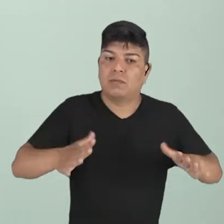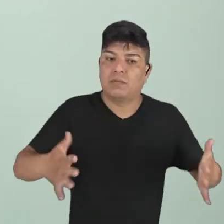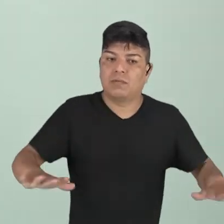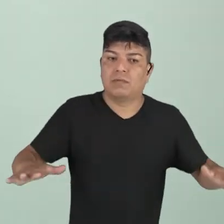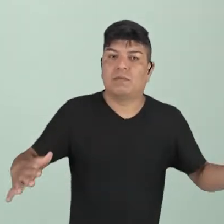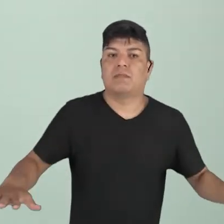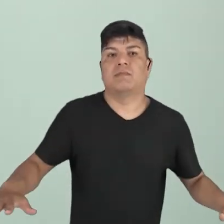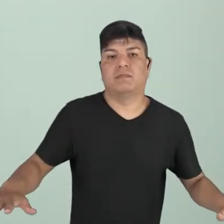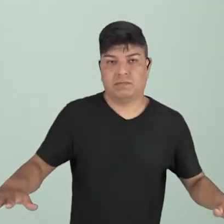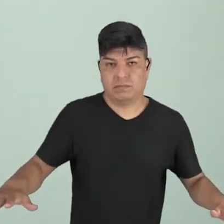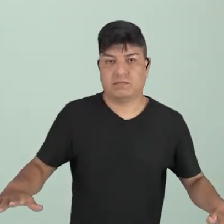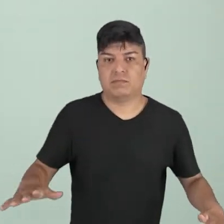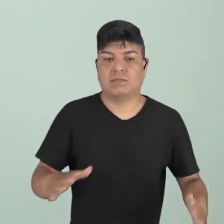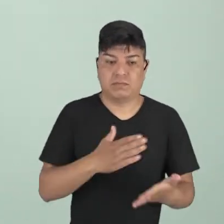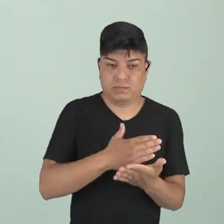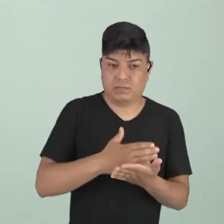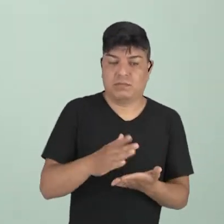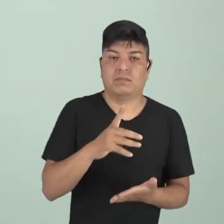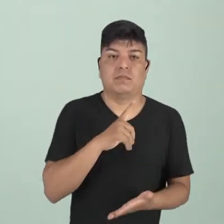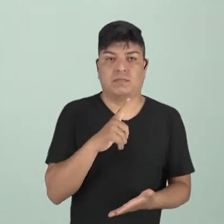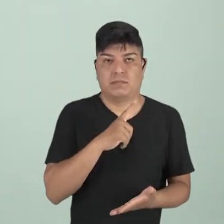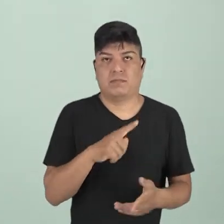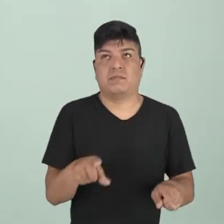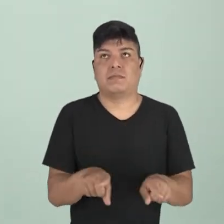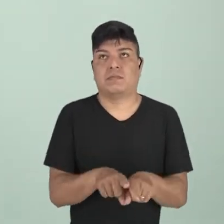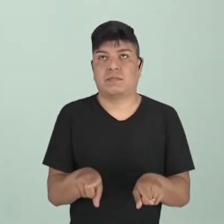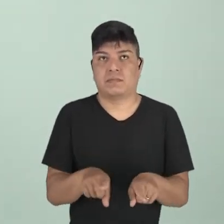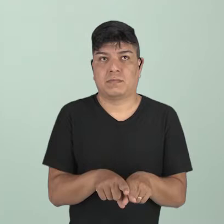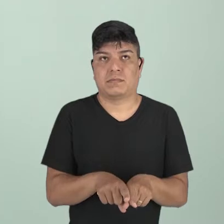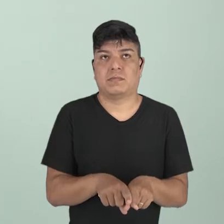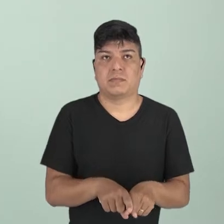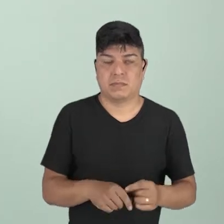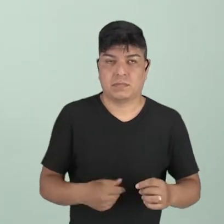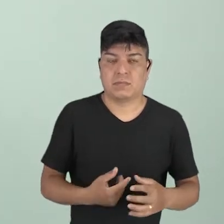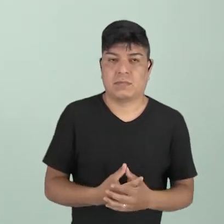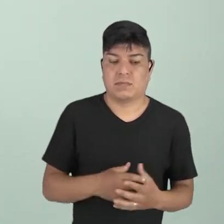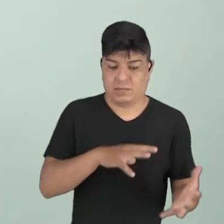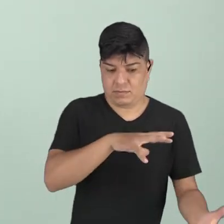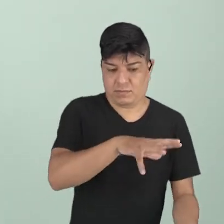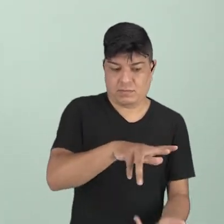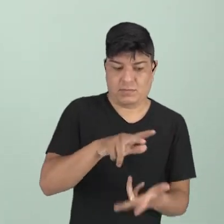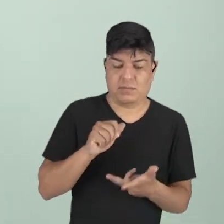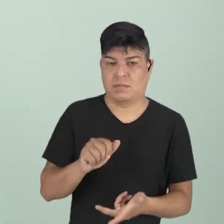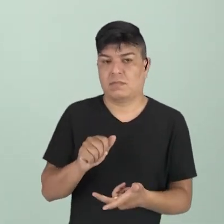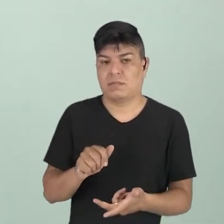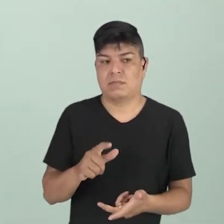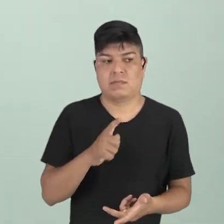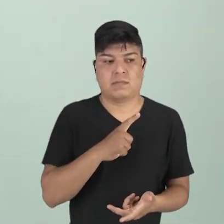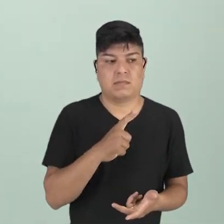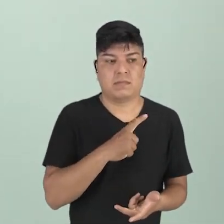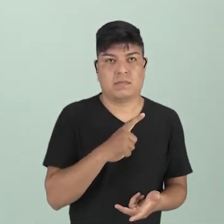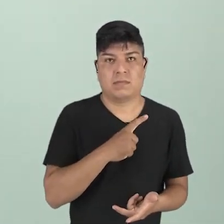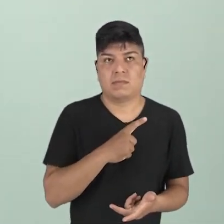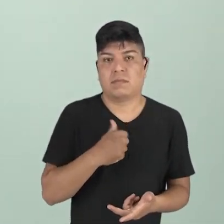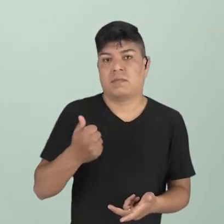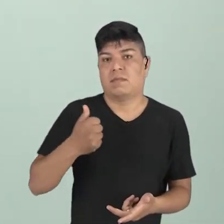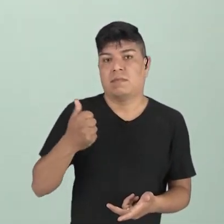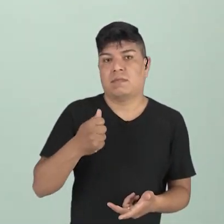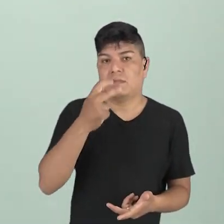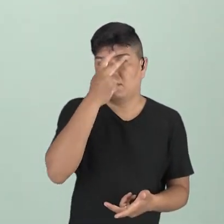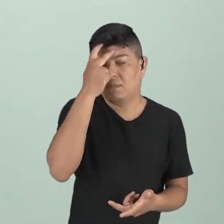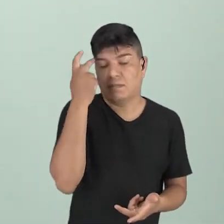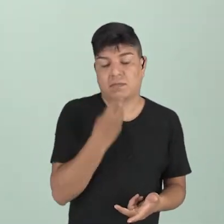seja, corpos de água líquido, tá? Então, após o resfriamento, é que a Terra reuniu condições, né, para que o primeiro ser